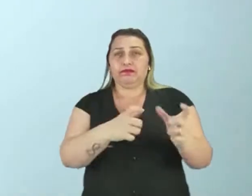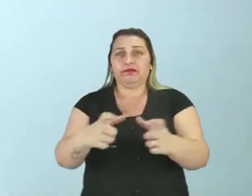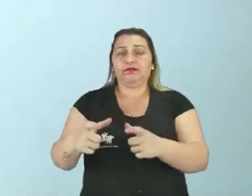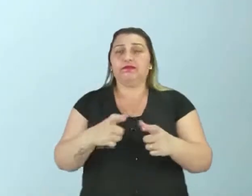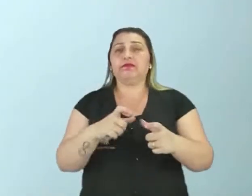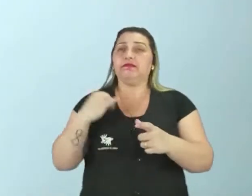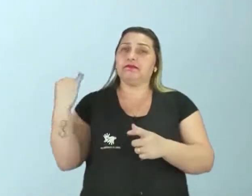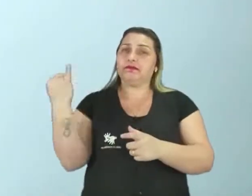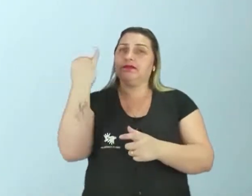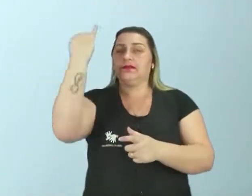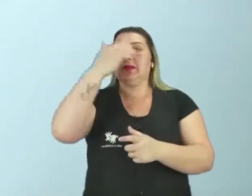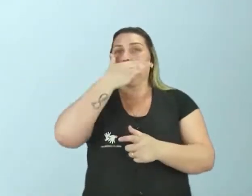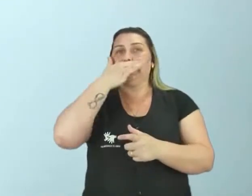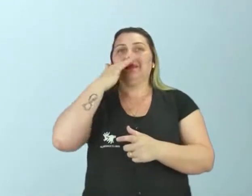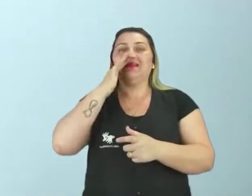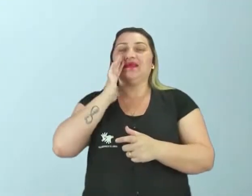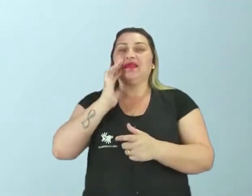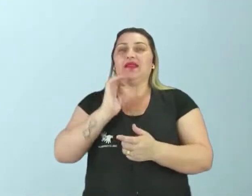são importantes,